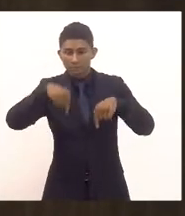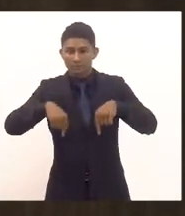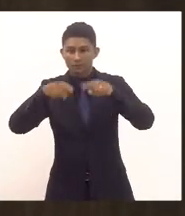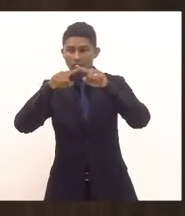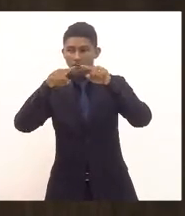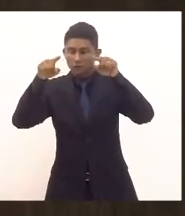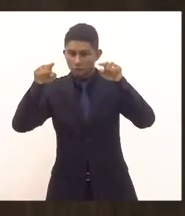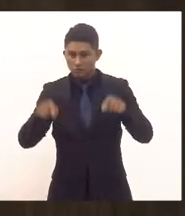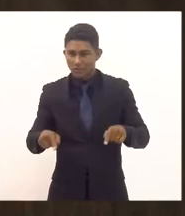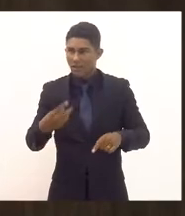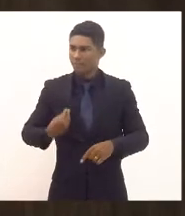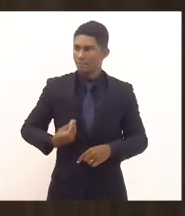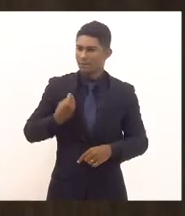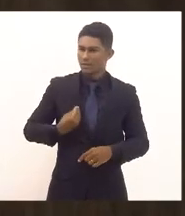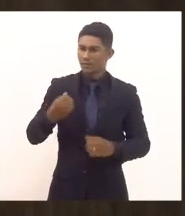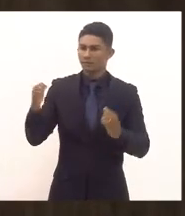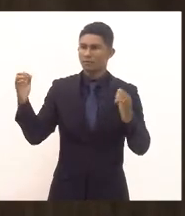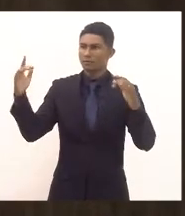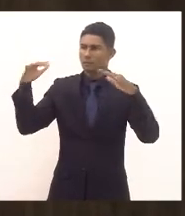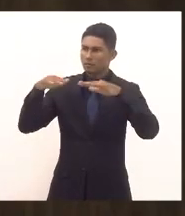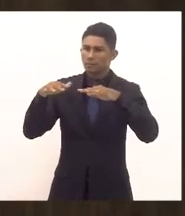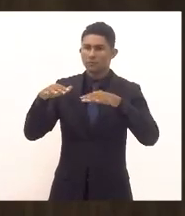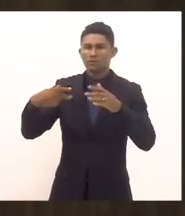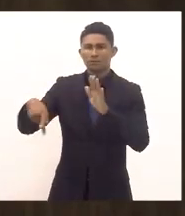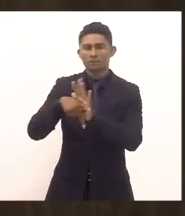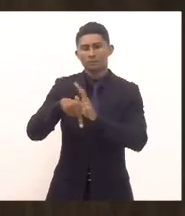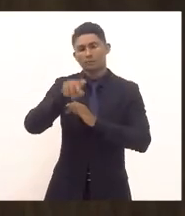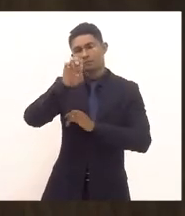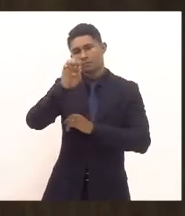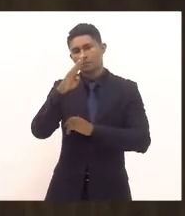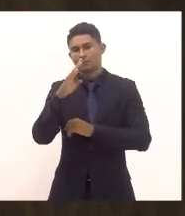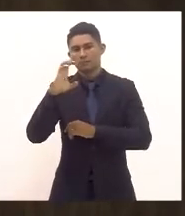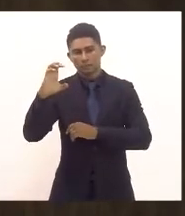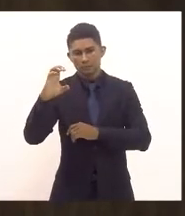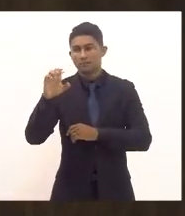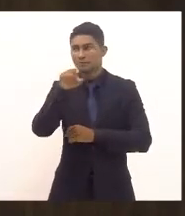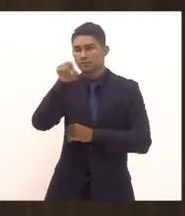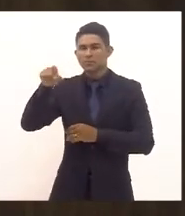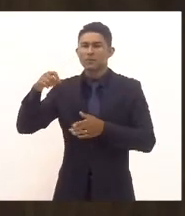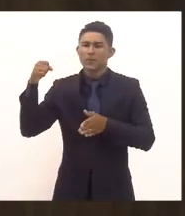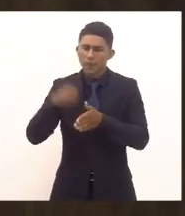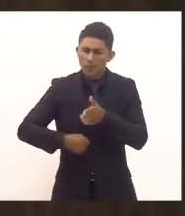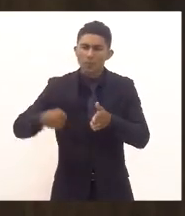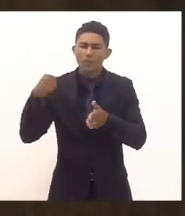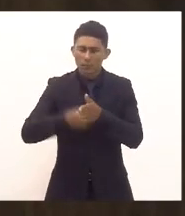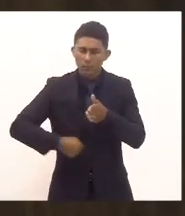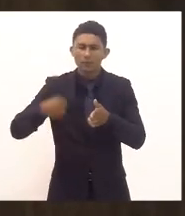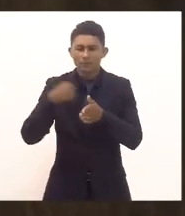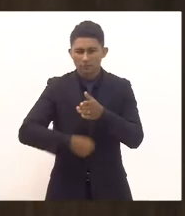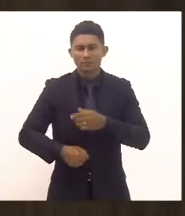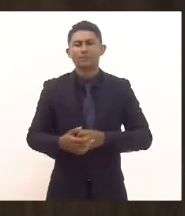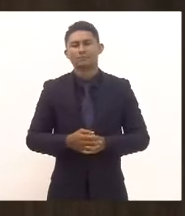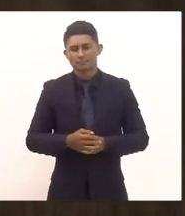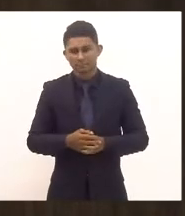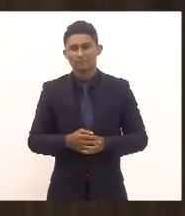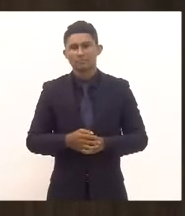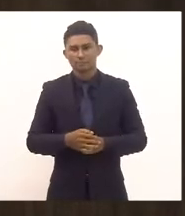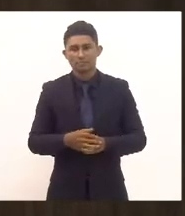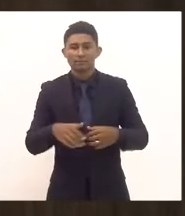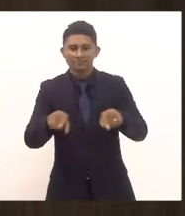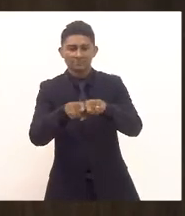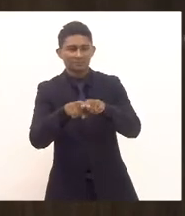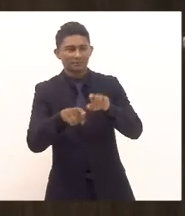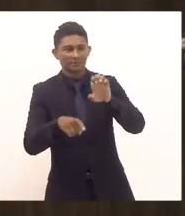e funcionárias o abc que vem lutando Deputado Aliomar Coelho também um grande